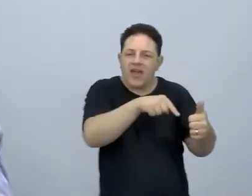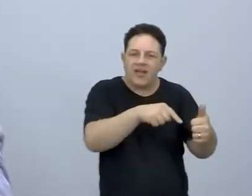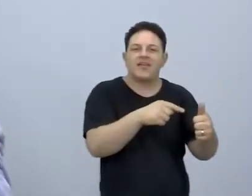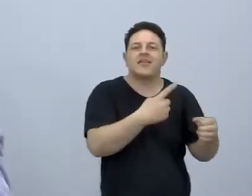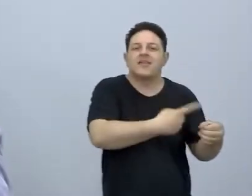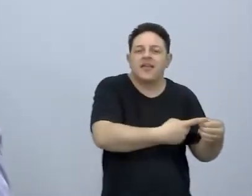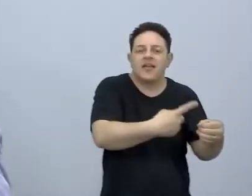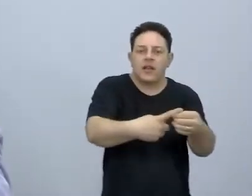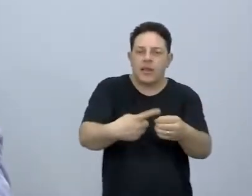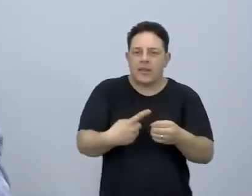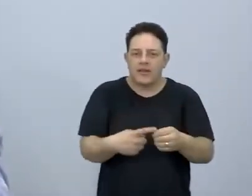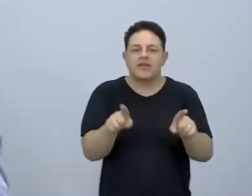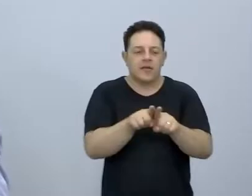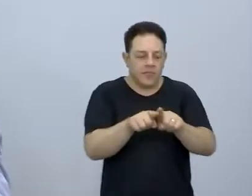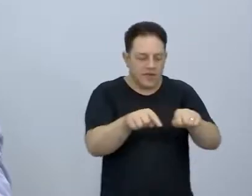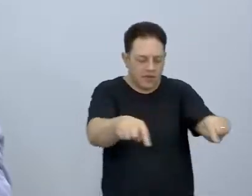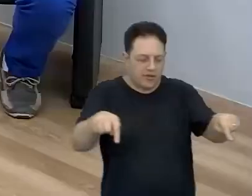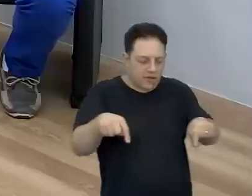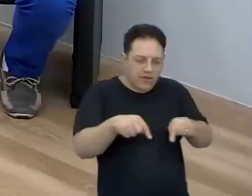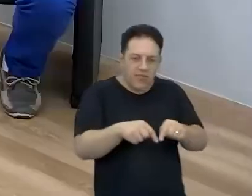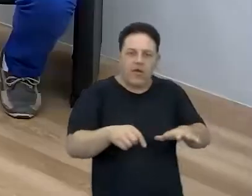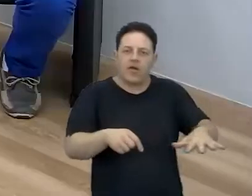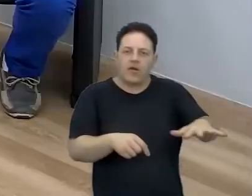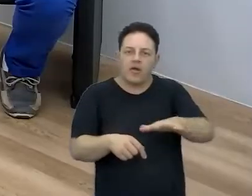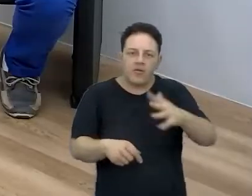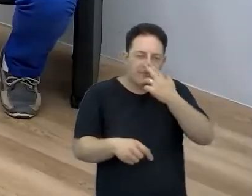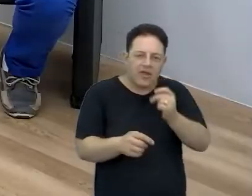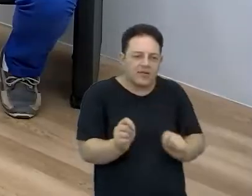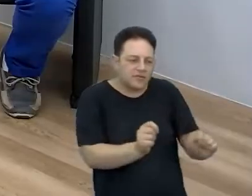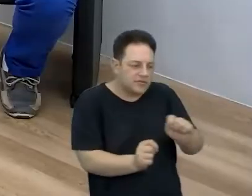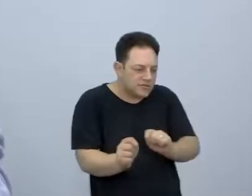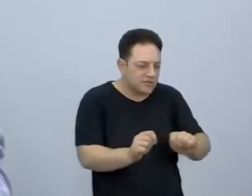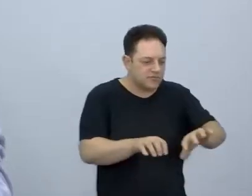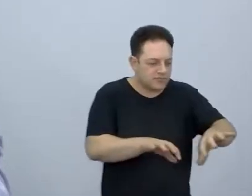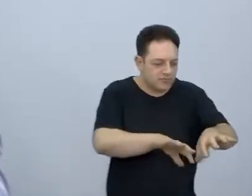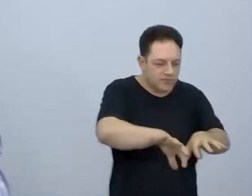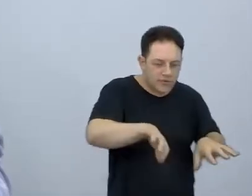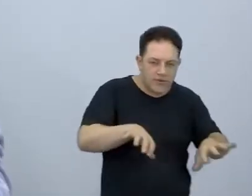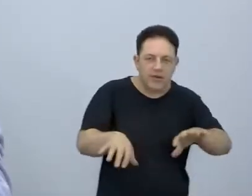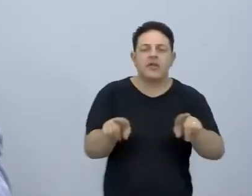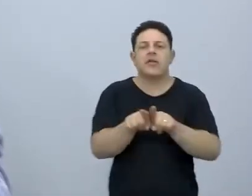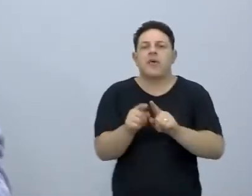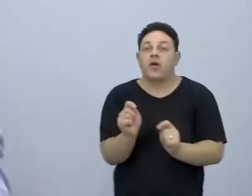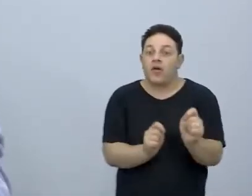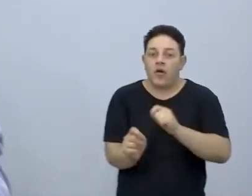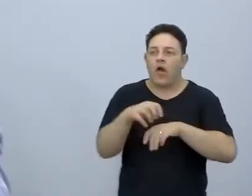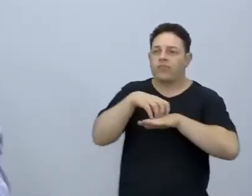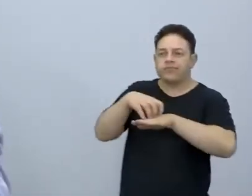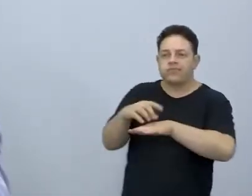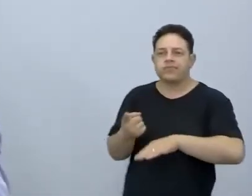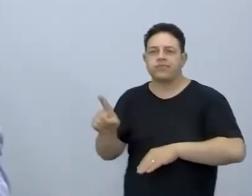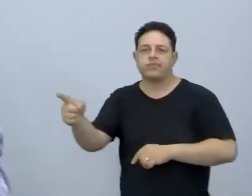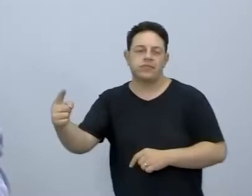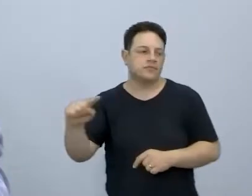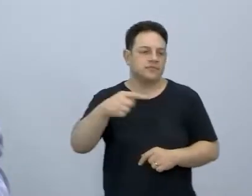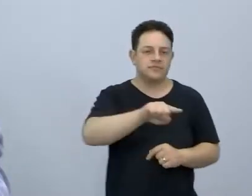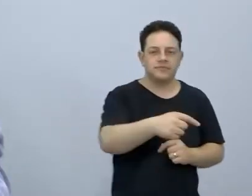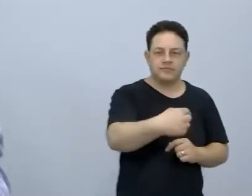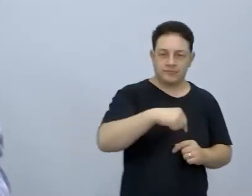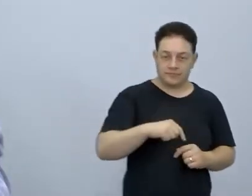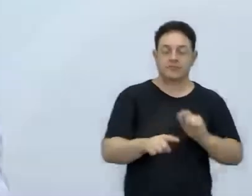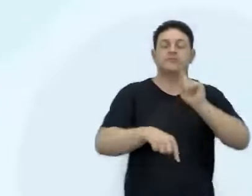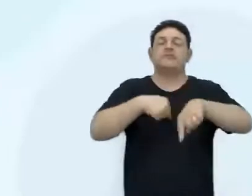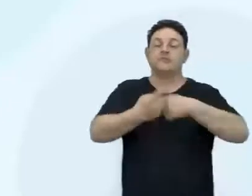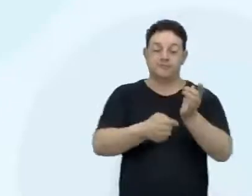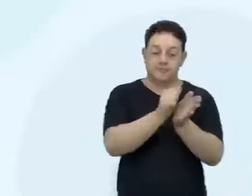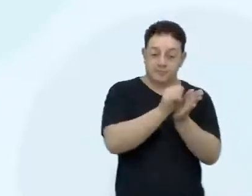E economia de espaço, todas essas coisas, produção de alimentos, economia com transporte, né? E aí, na atividade